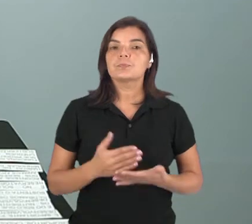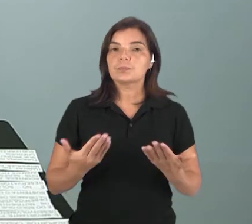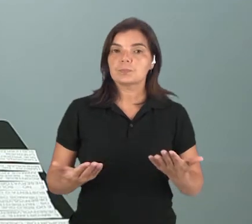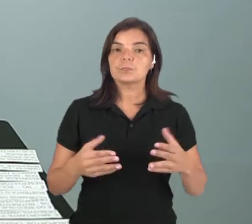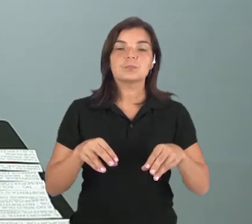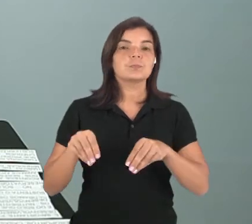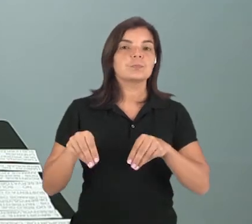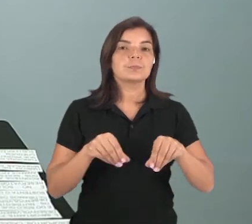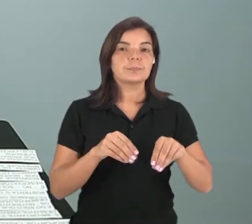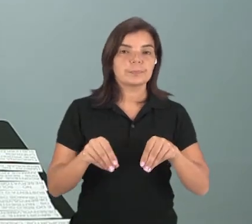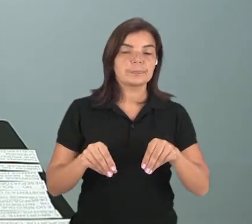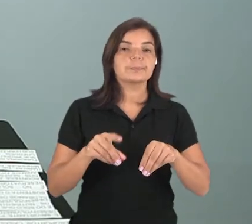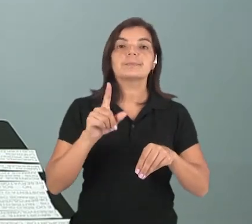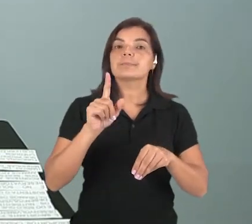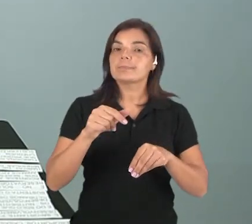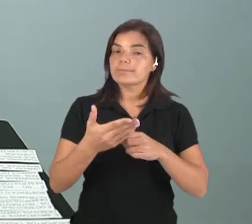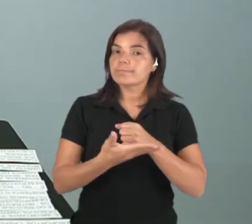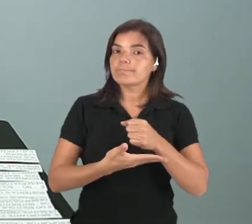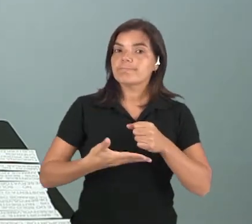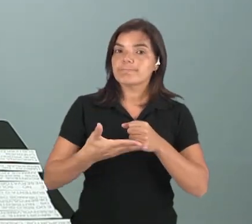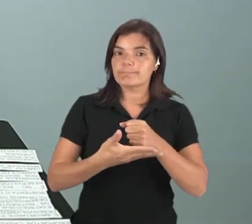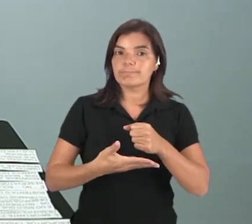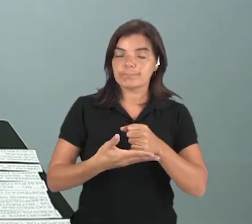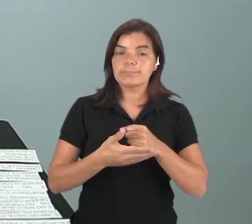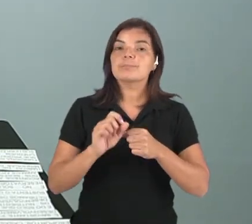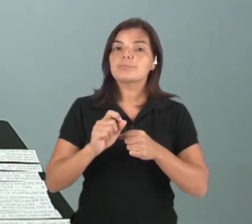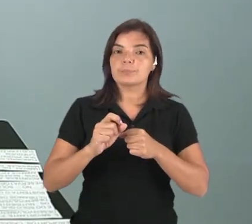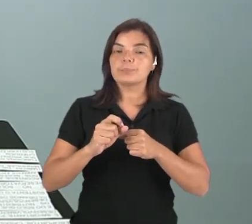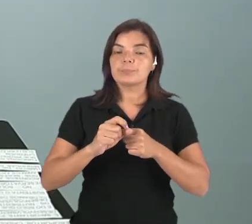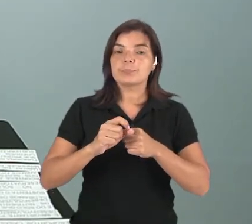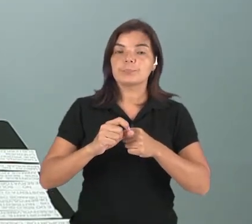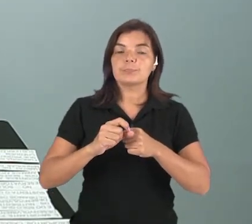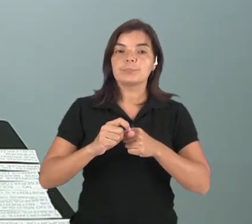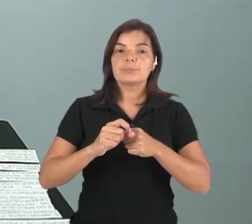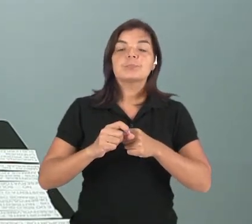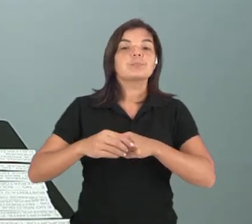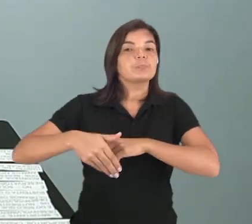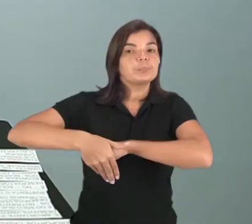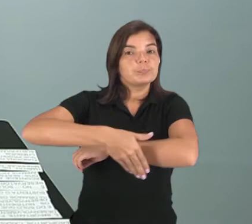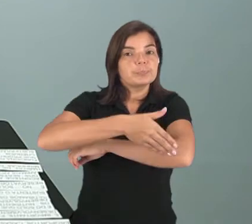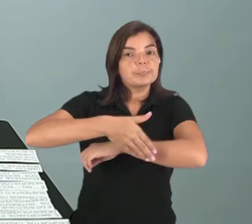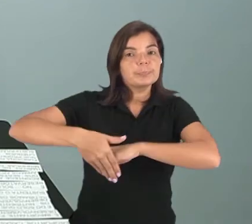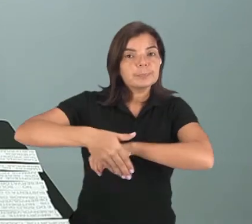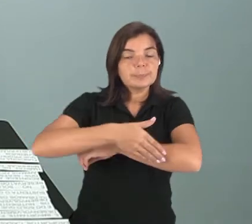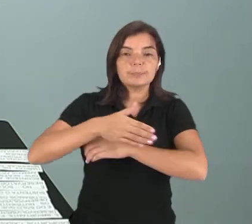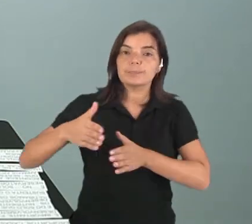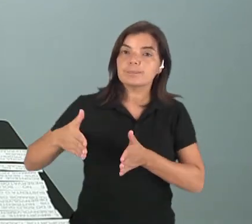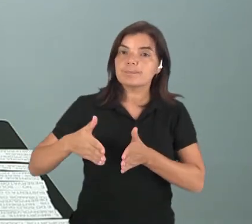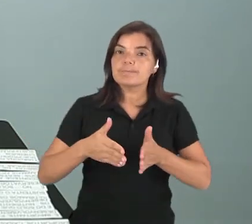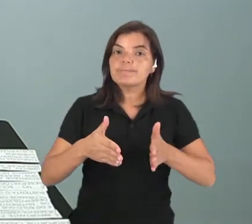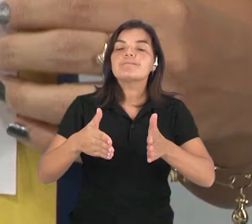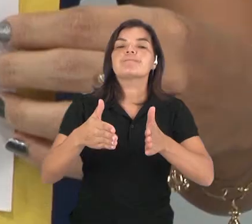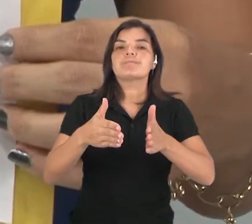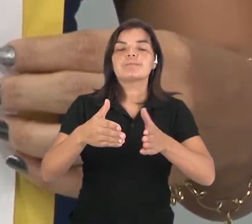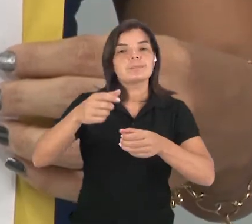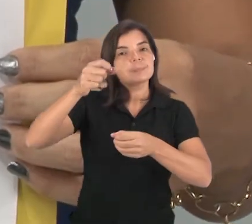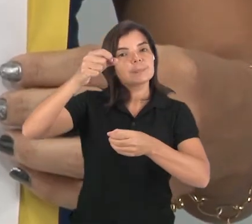Então, o solo, ele é a base para as estradas, certo? Para